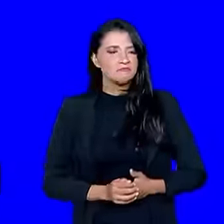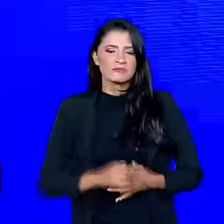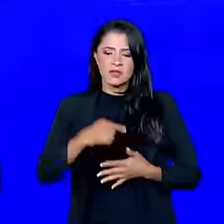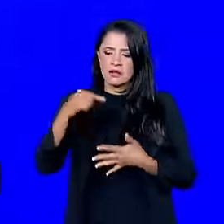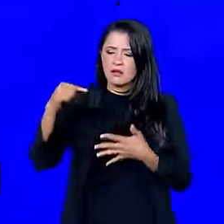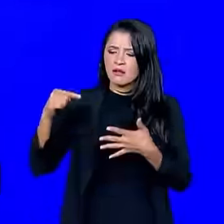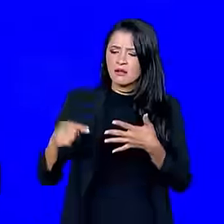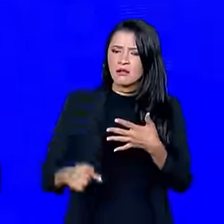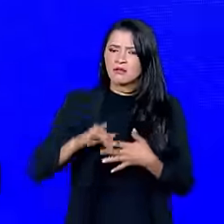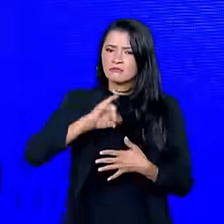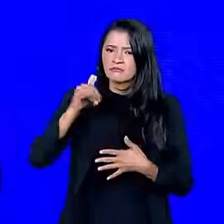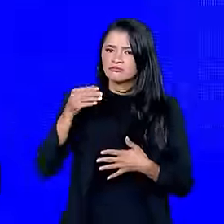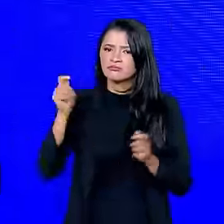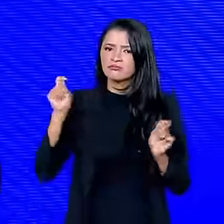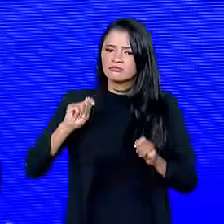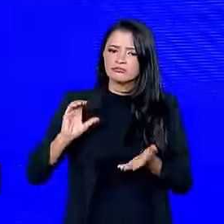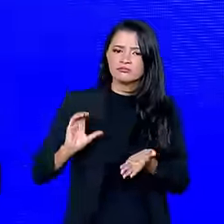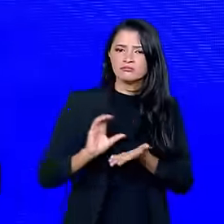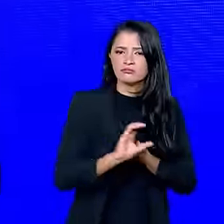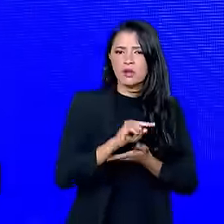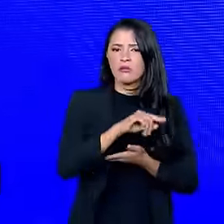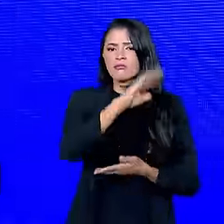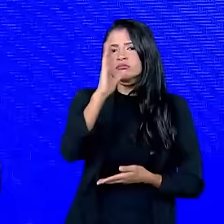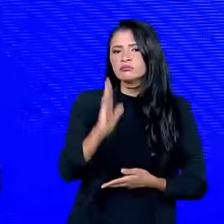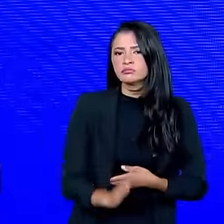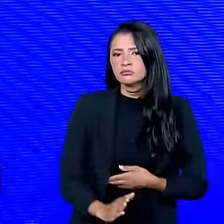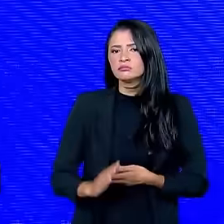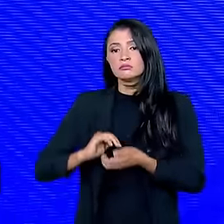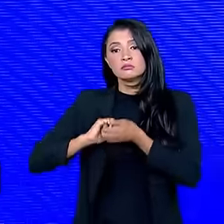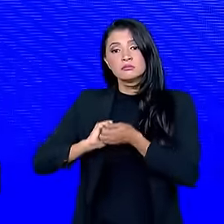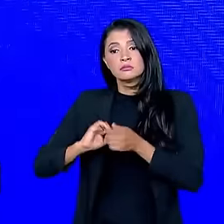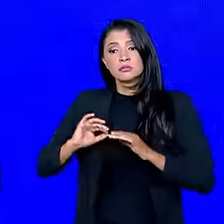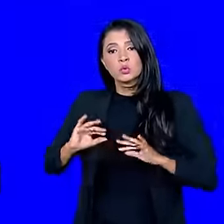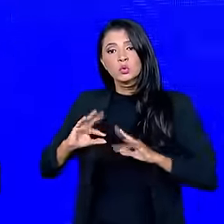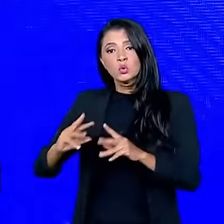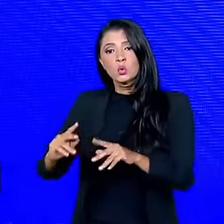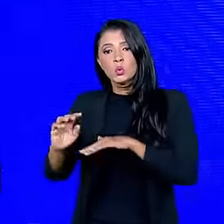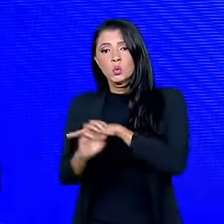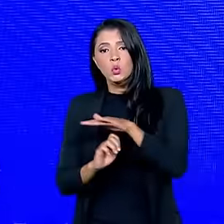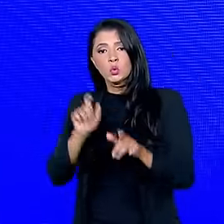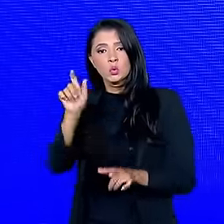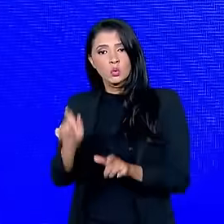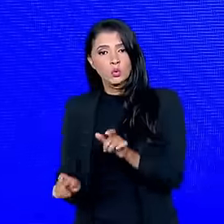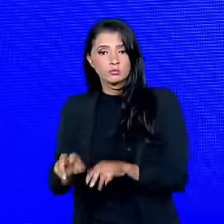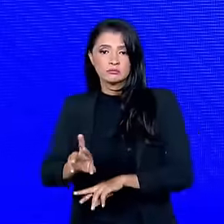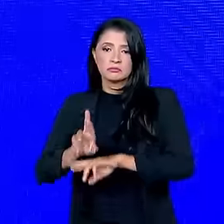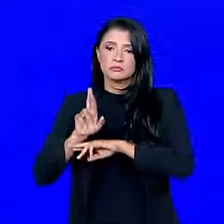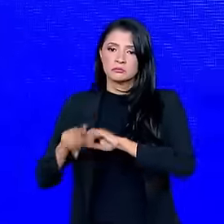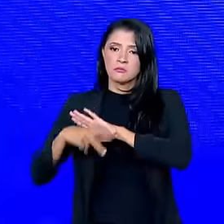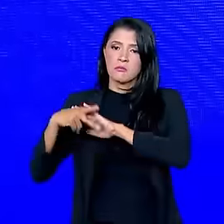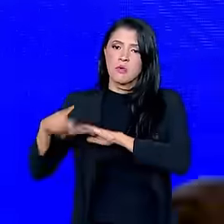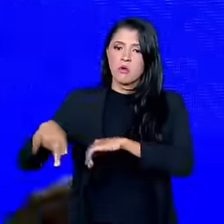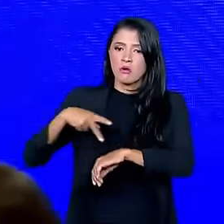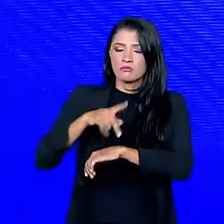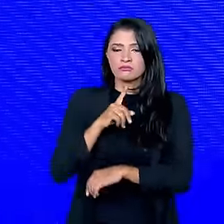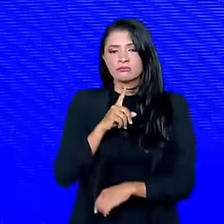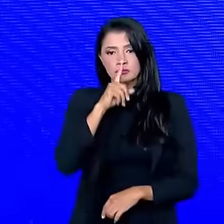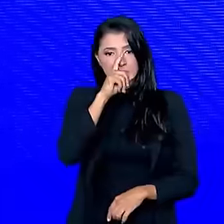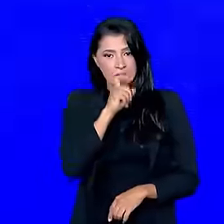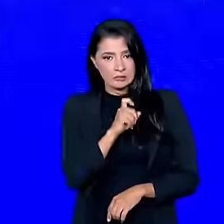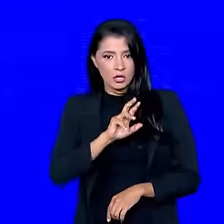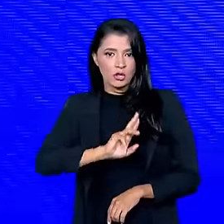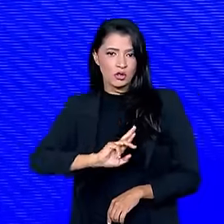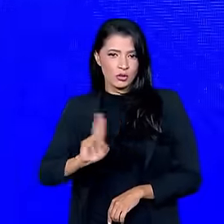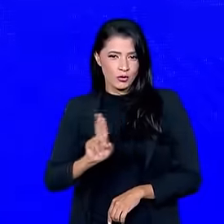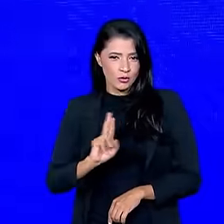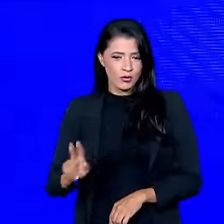oportunidades de investimento no Brasil. Quero cumprimentar todos os empresários, representantes do Catar, em nome do